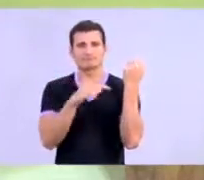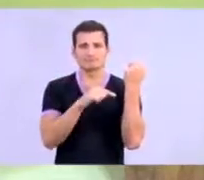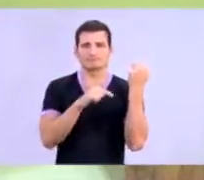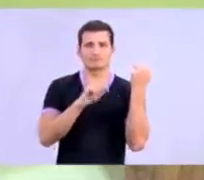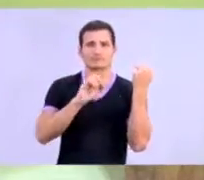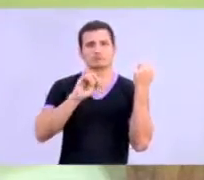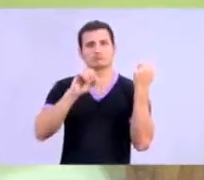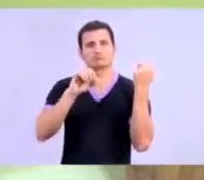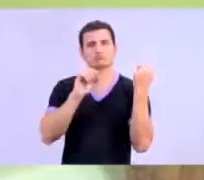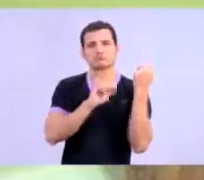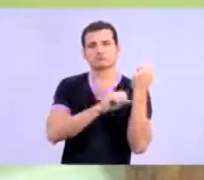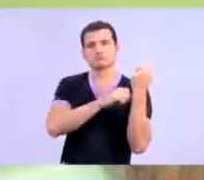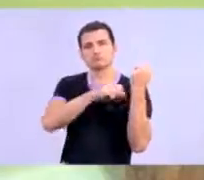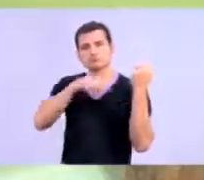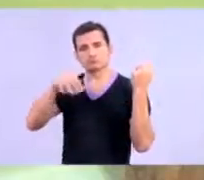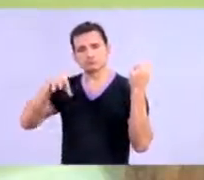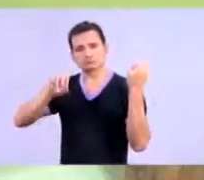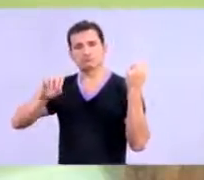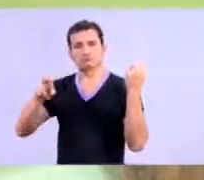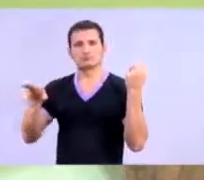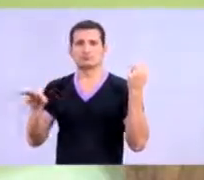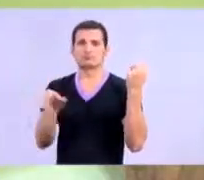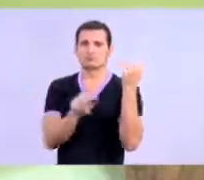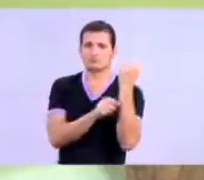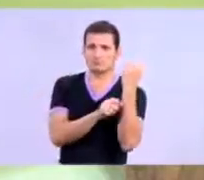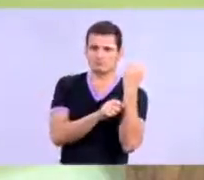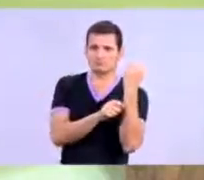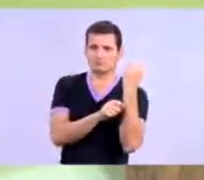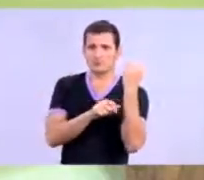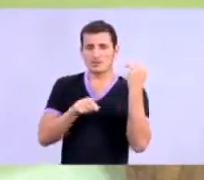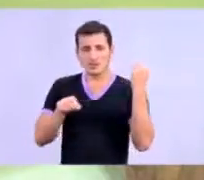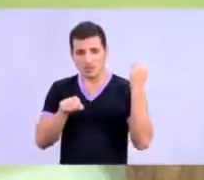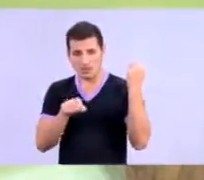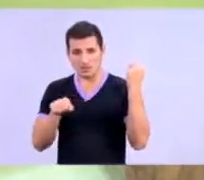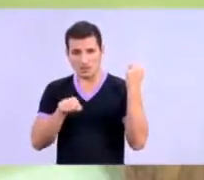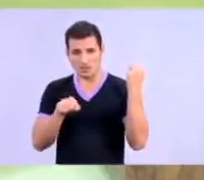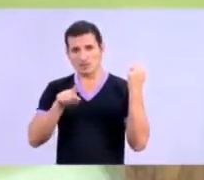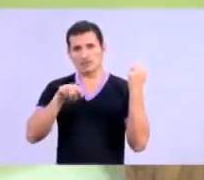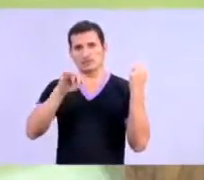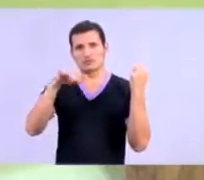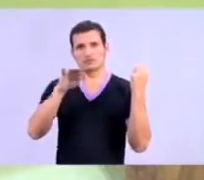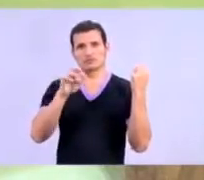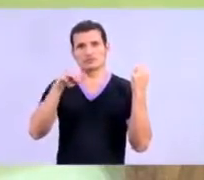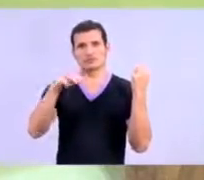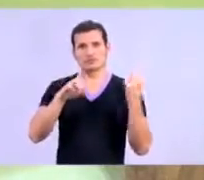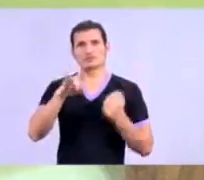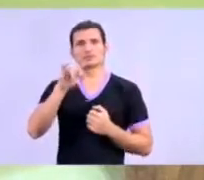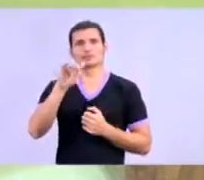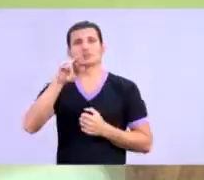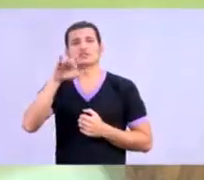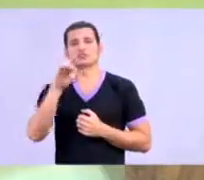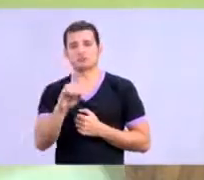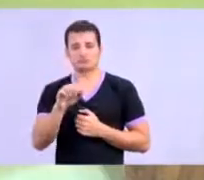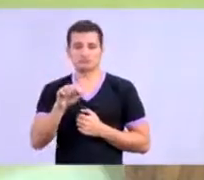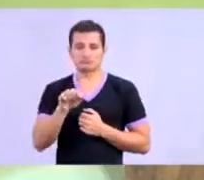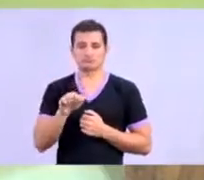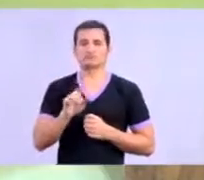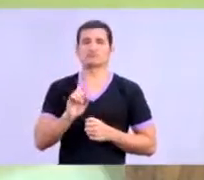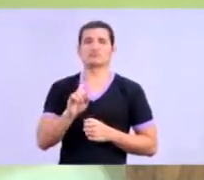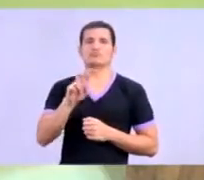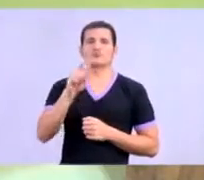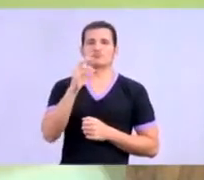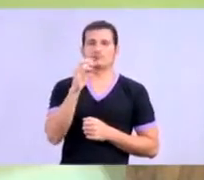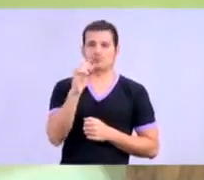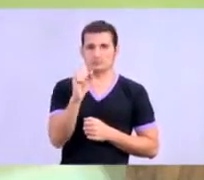quanto quem recebe. O que está no meio é o intermediário. Ele normalmente não vai ser chamado de host. O host, a gente se